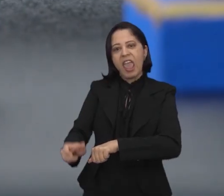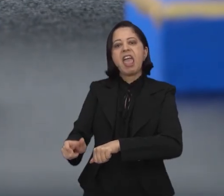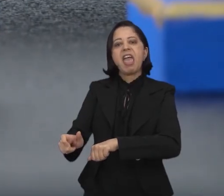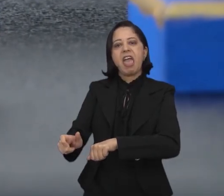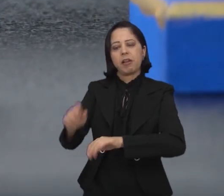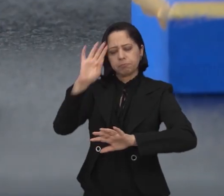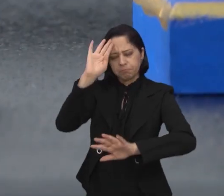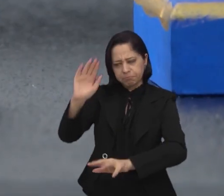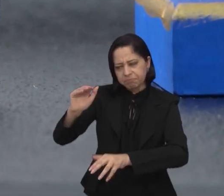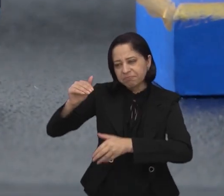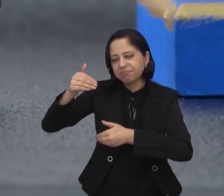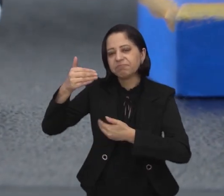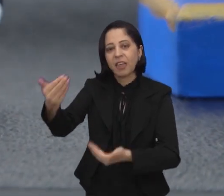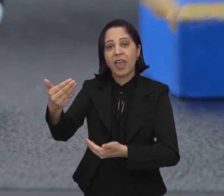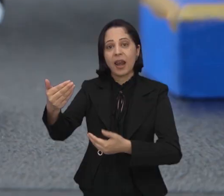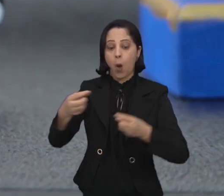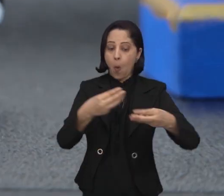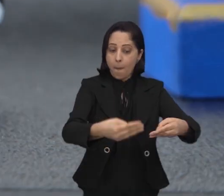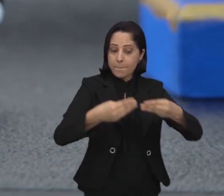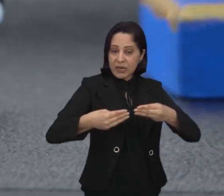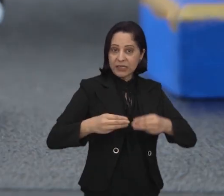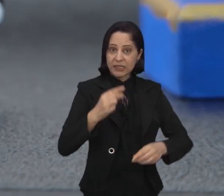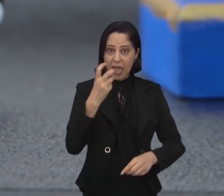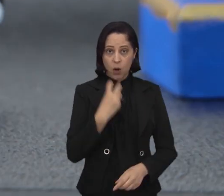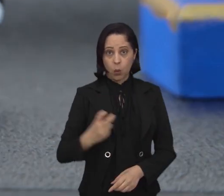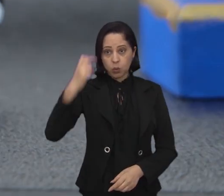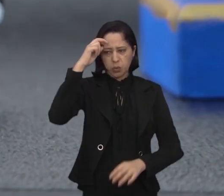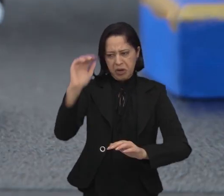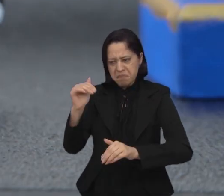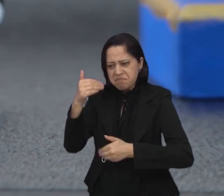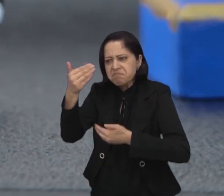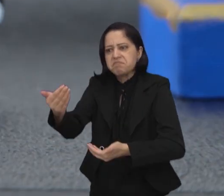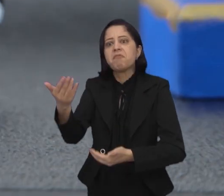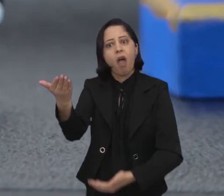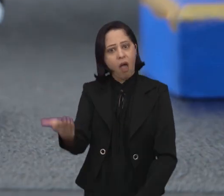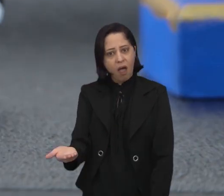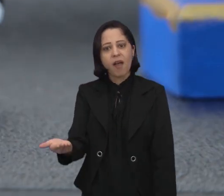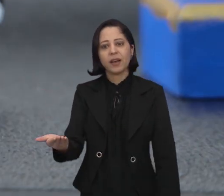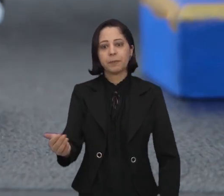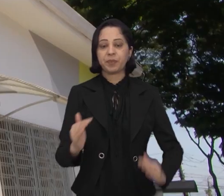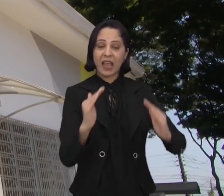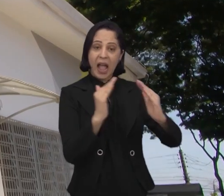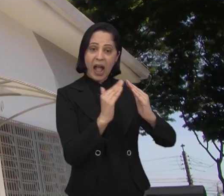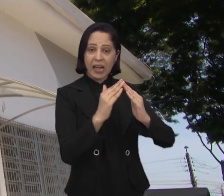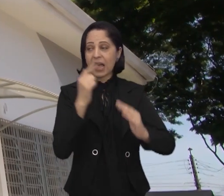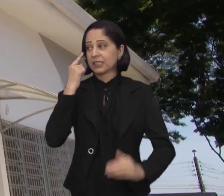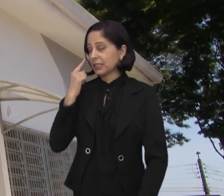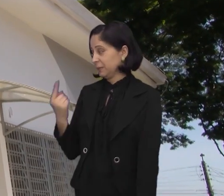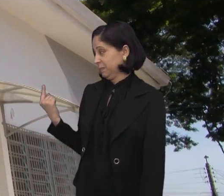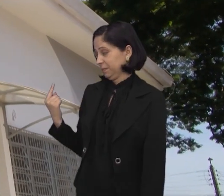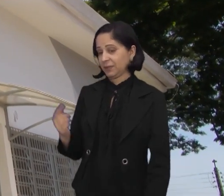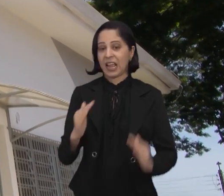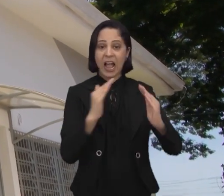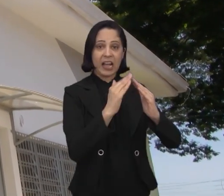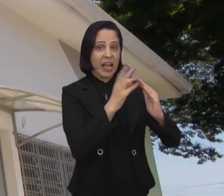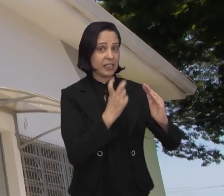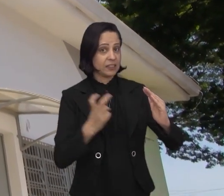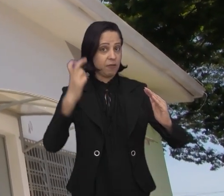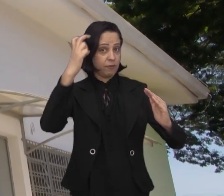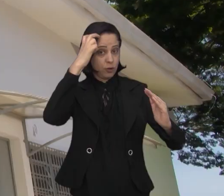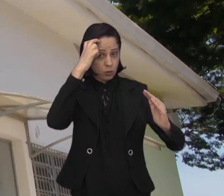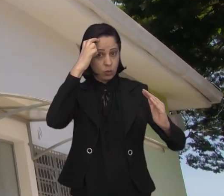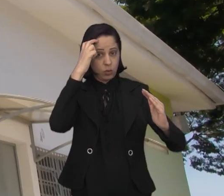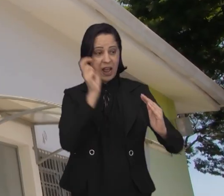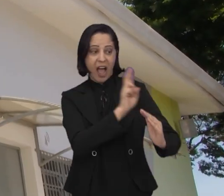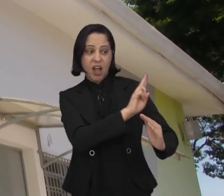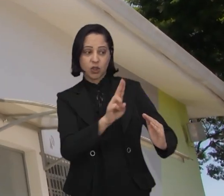Cultura Popular, honraria do Ministério da Cultura, entre outras homenagens. A Casa de Cultura Lili Figureira,